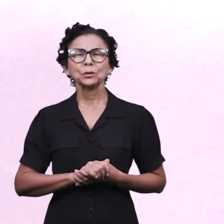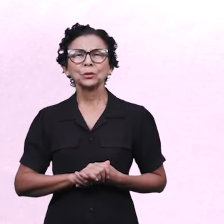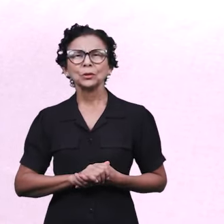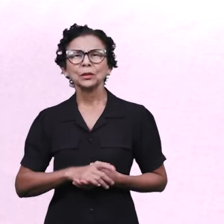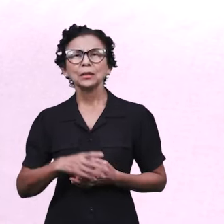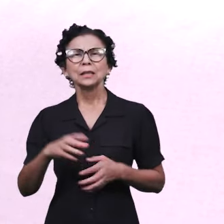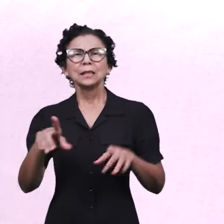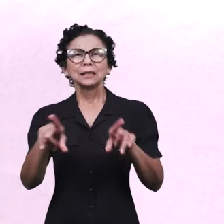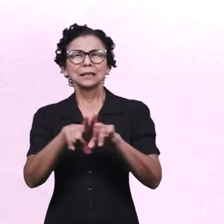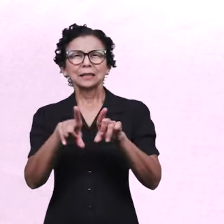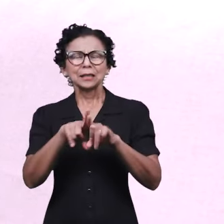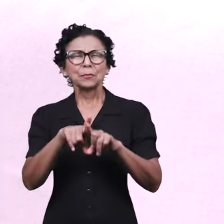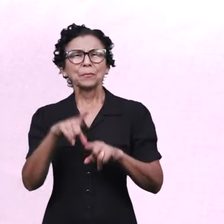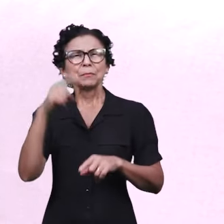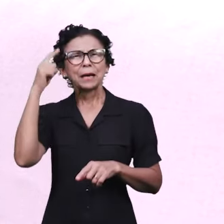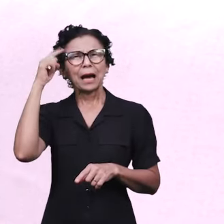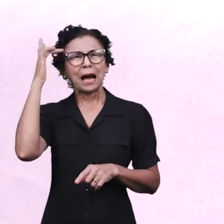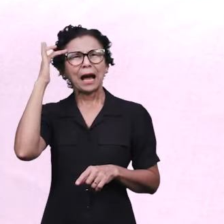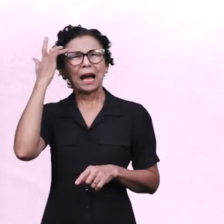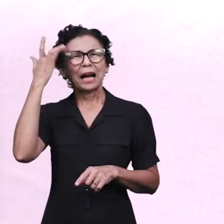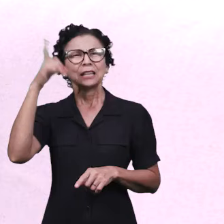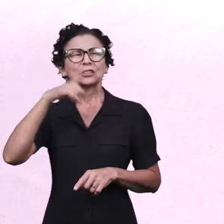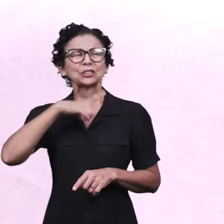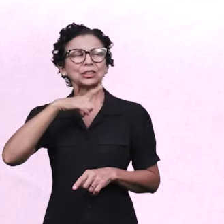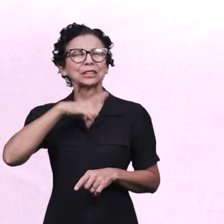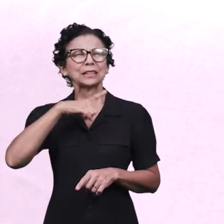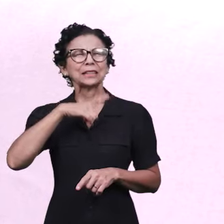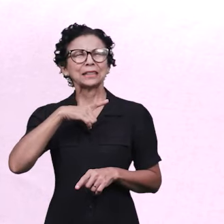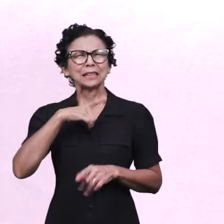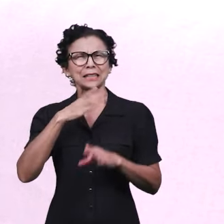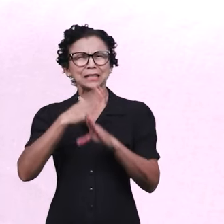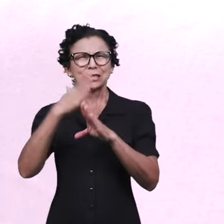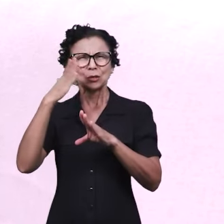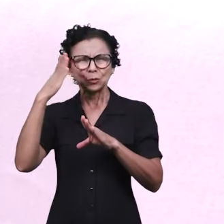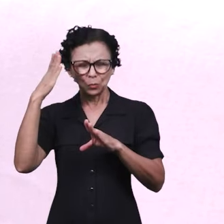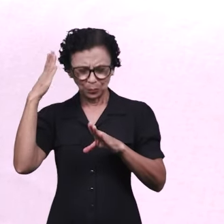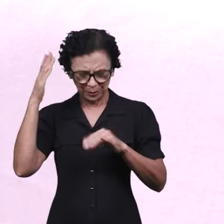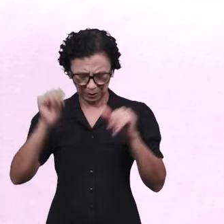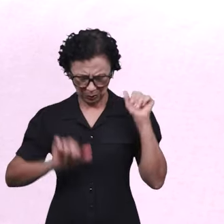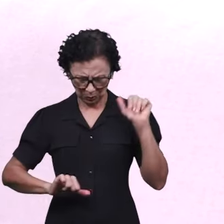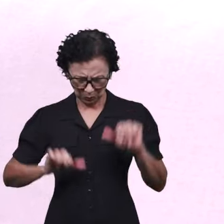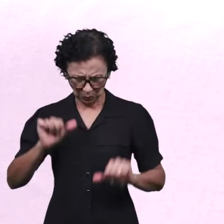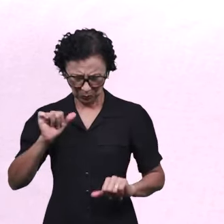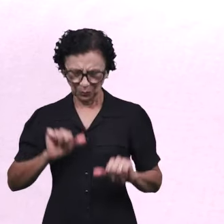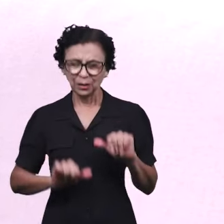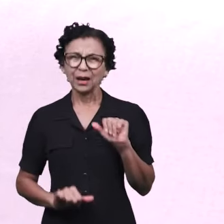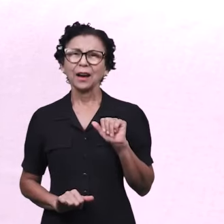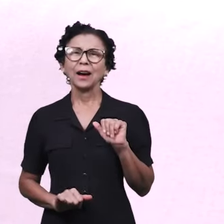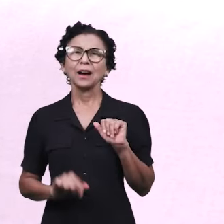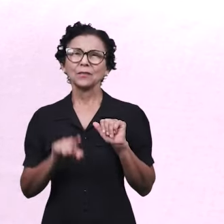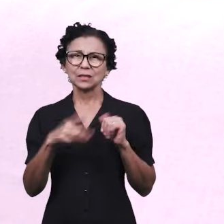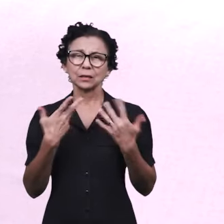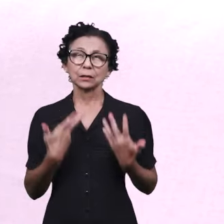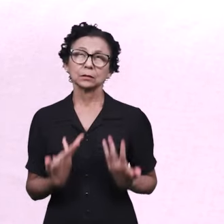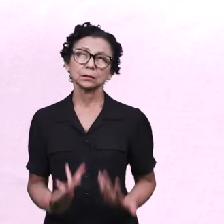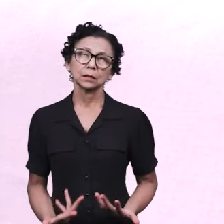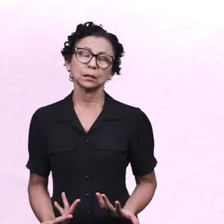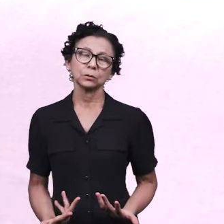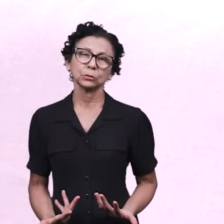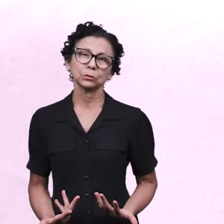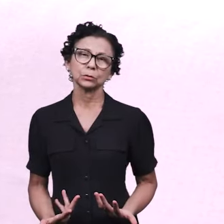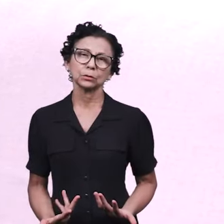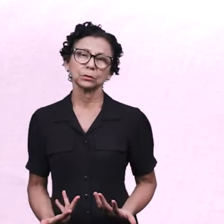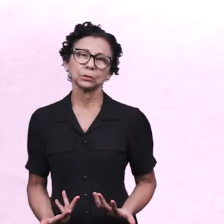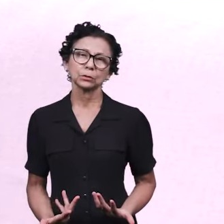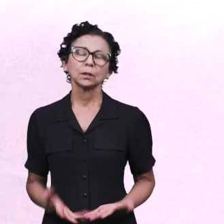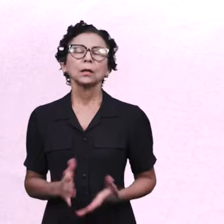e sintomas Não deixe de procurar ajuda não normalize os seus sintomas o seu cansaço nas pernas